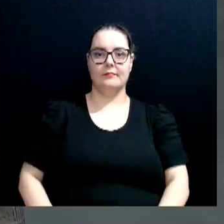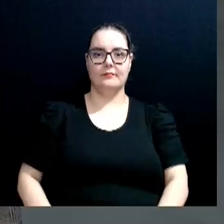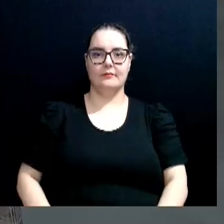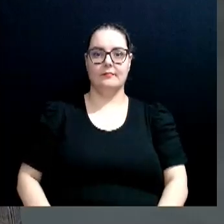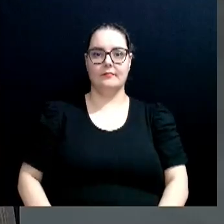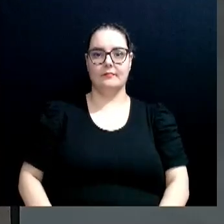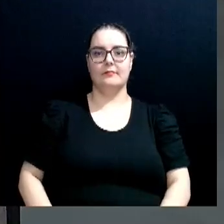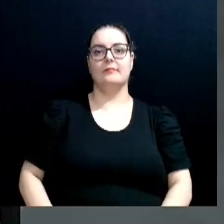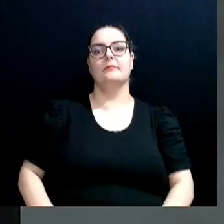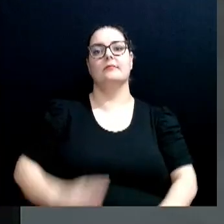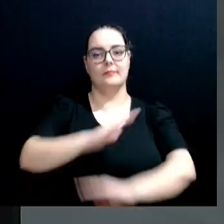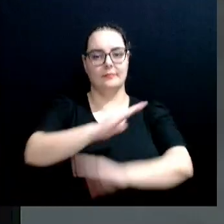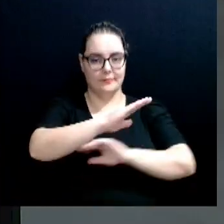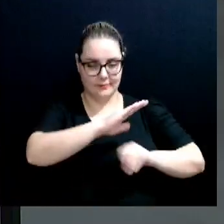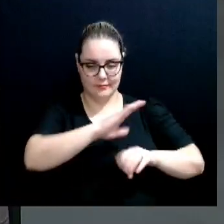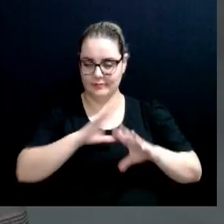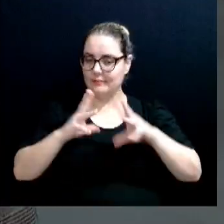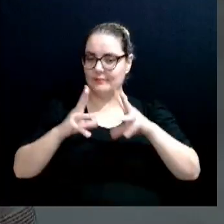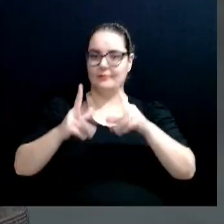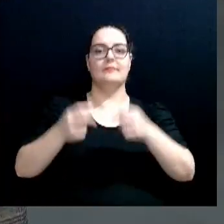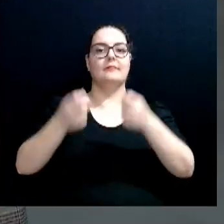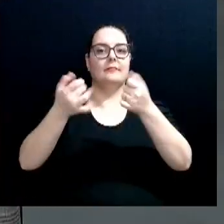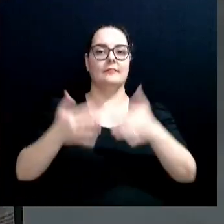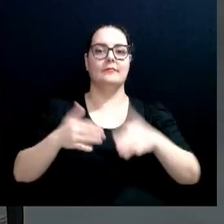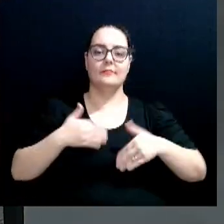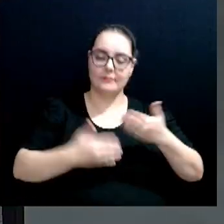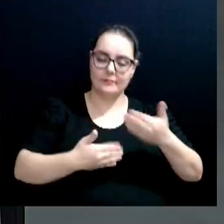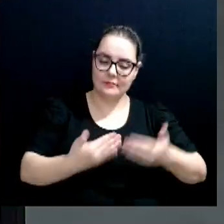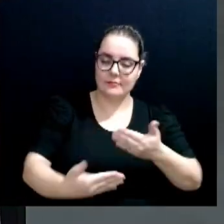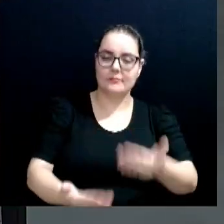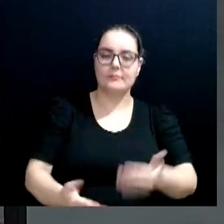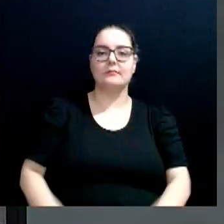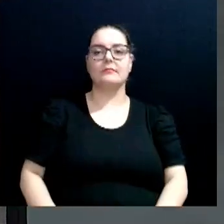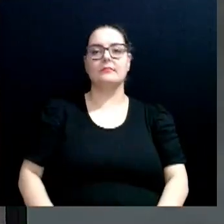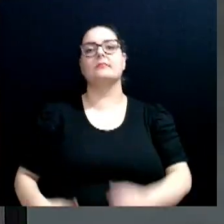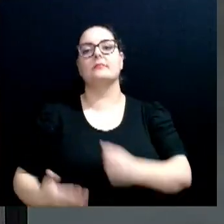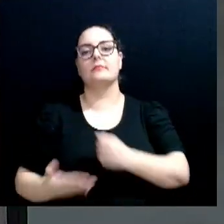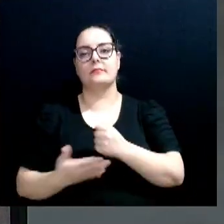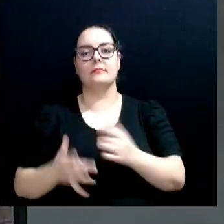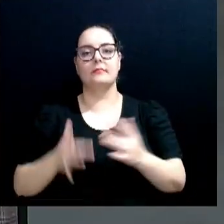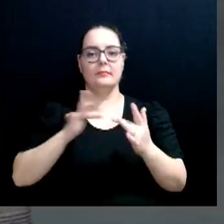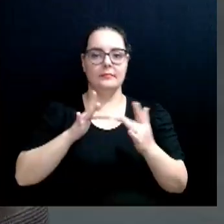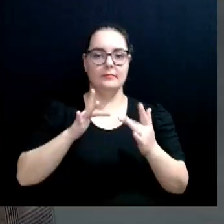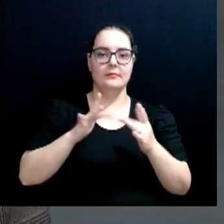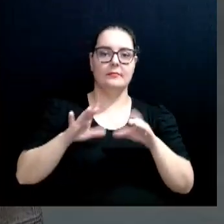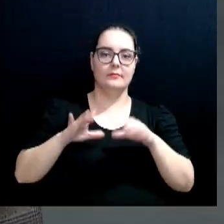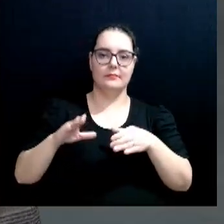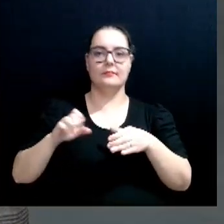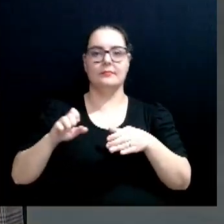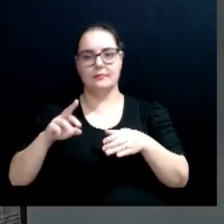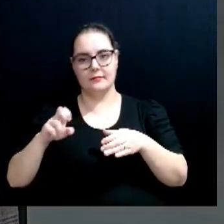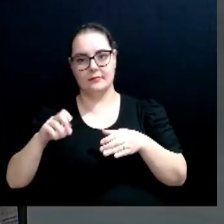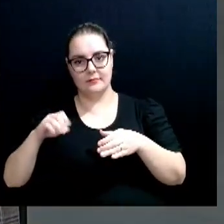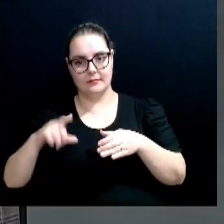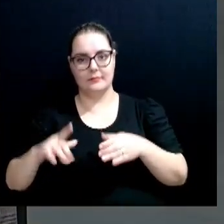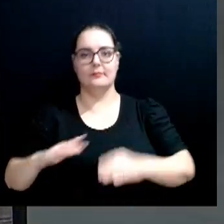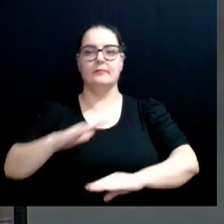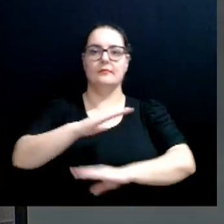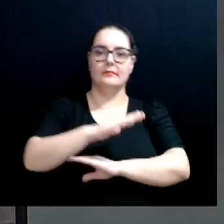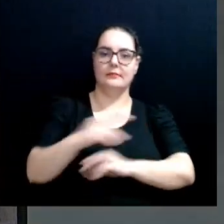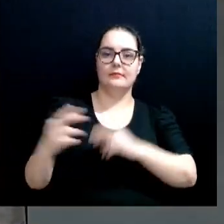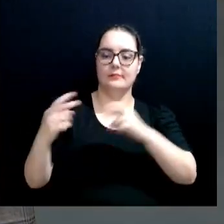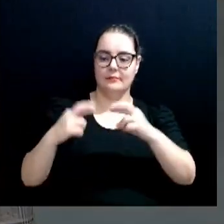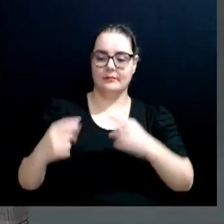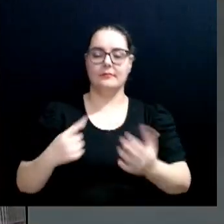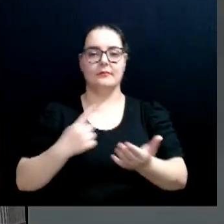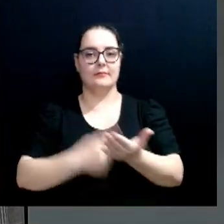Educa, lá tem toda a explicação, passo a passo, mas basicamente é entrar em contato com o cerimonial da casa, a gente vai verificar a disponibilidade de